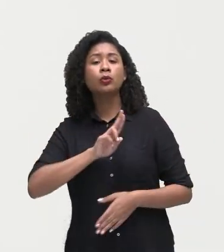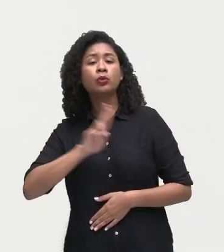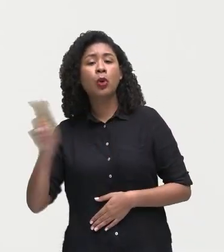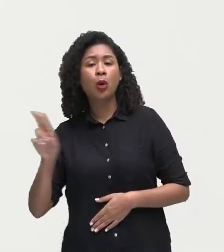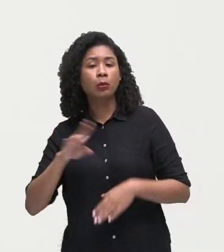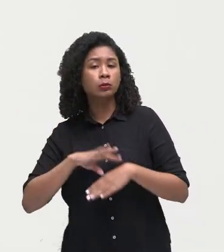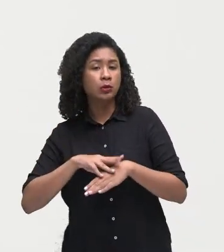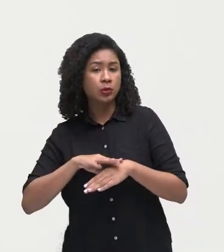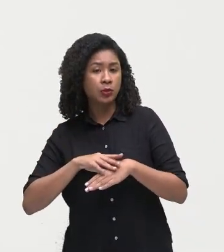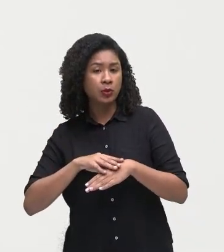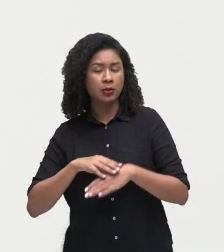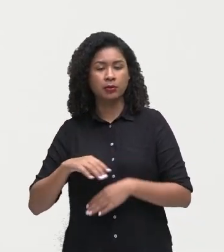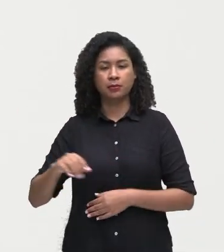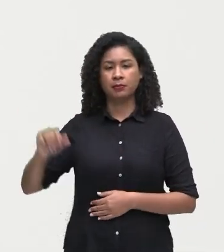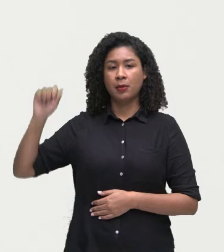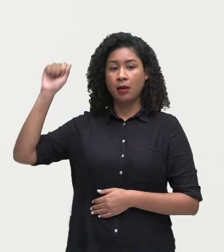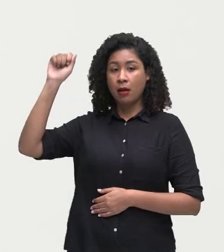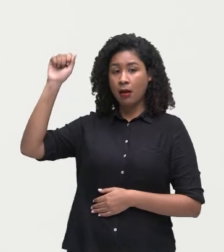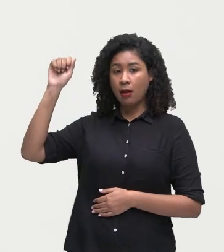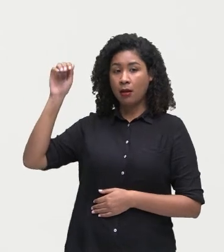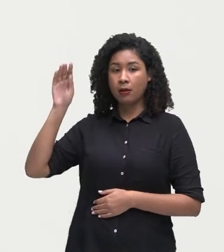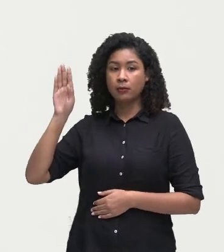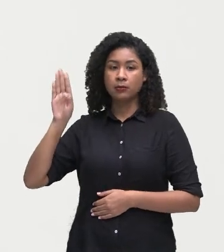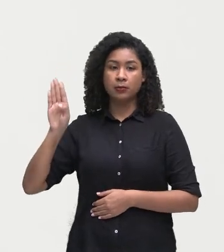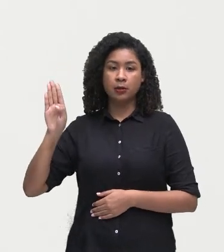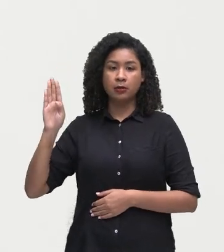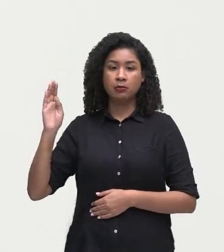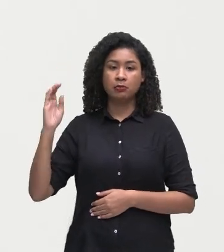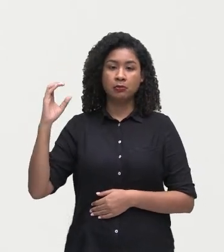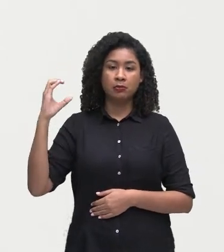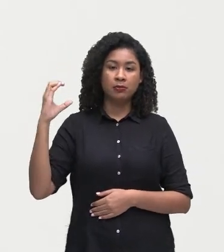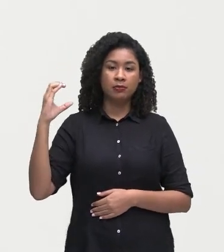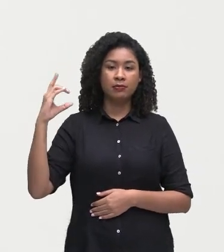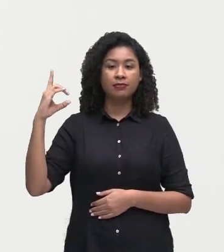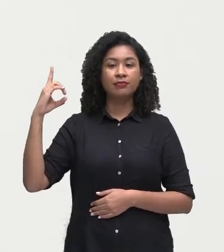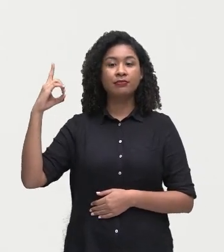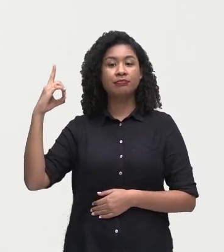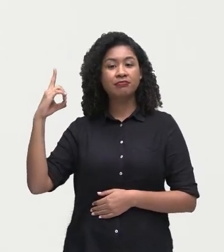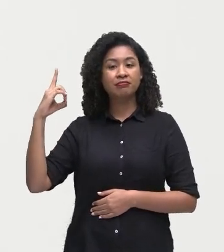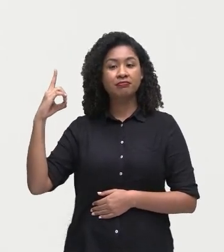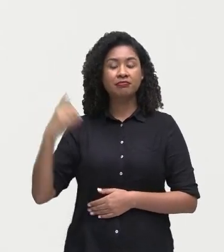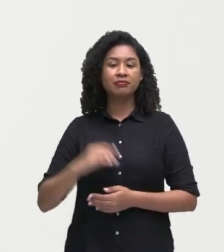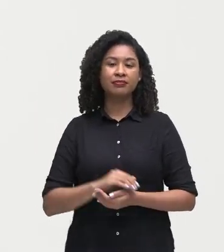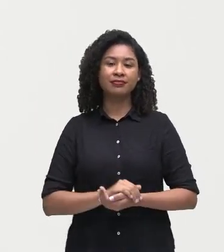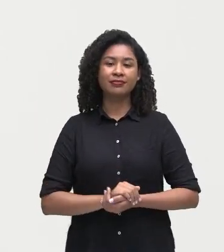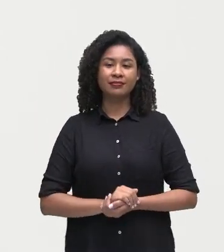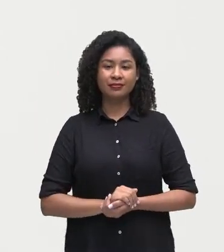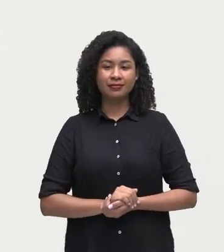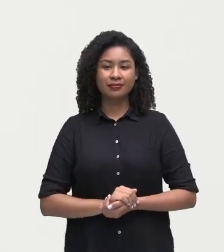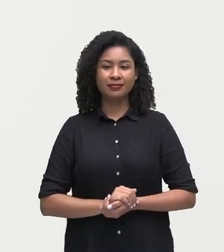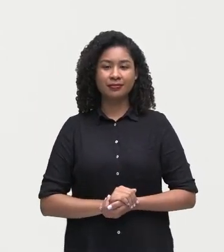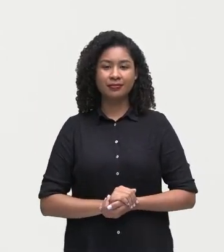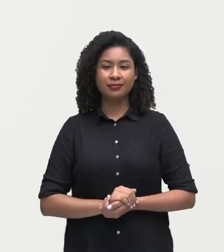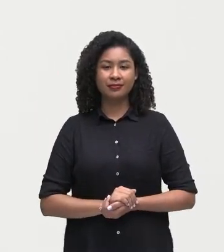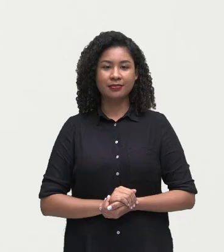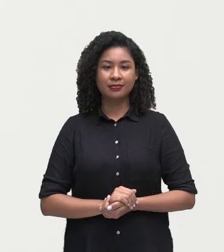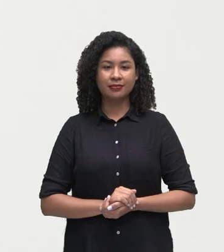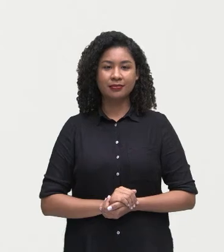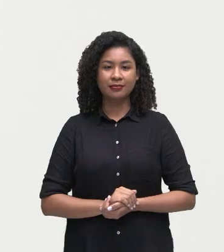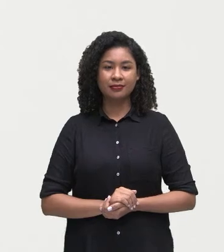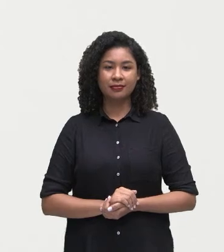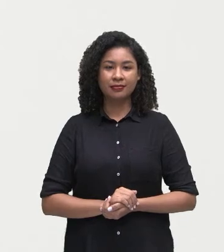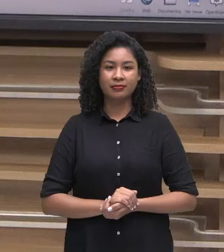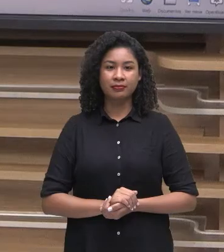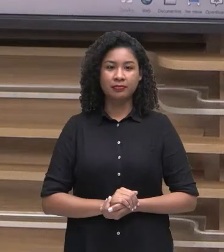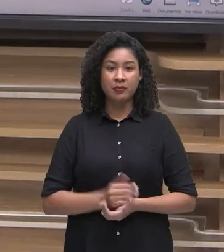B, vibrão colérico, letra C, gripe espanhola, letra D, peste negra. Vamos ver o que vocês